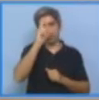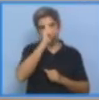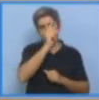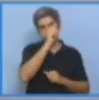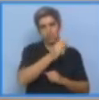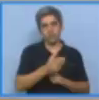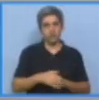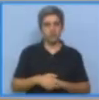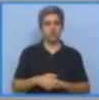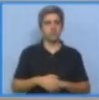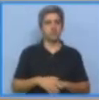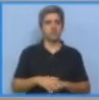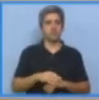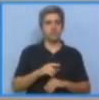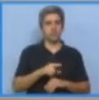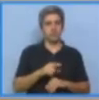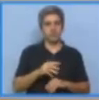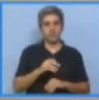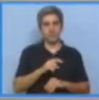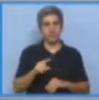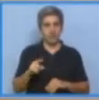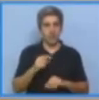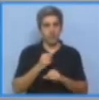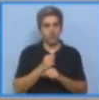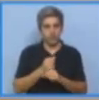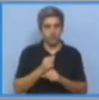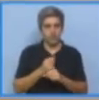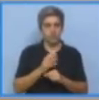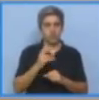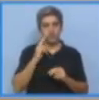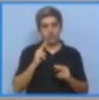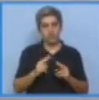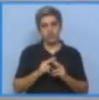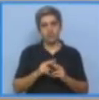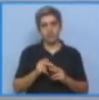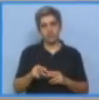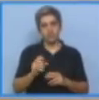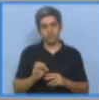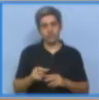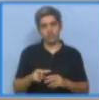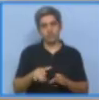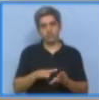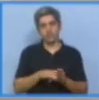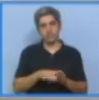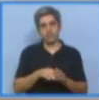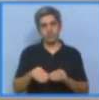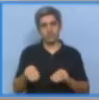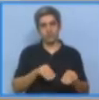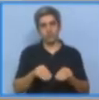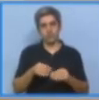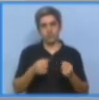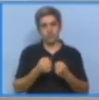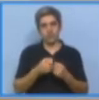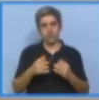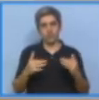outros, mesmo por esse espírito de missão, né? E quando nos encontramos é mesmo para participar, a jogar